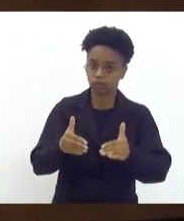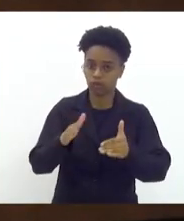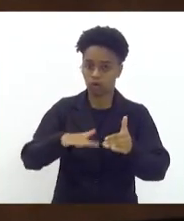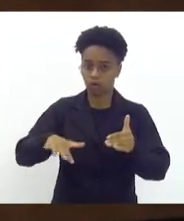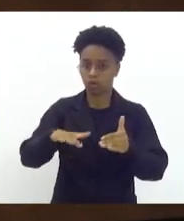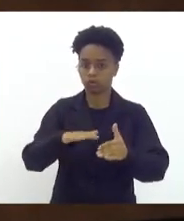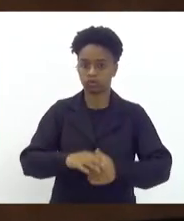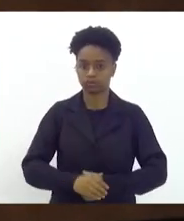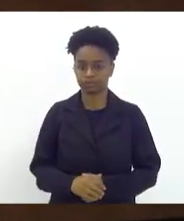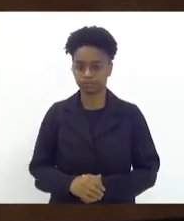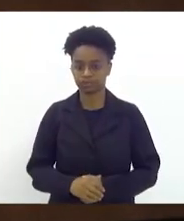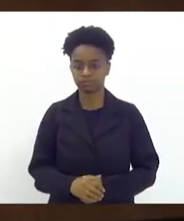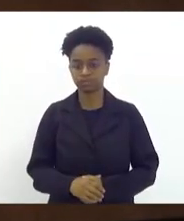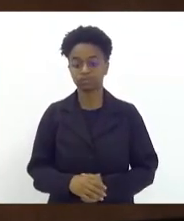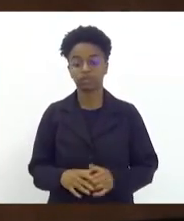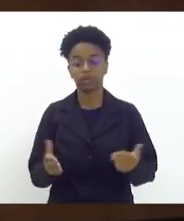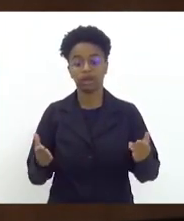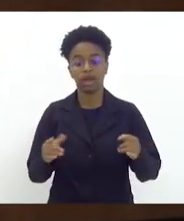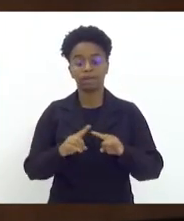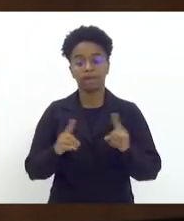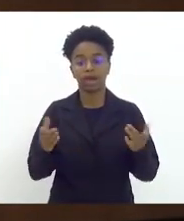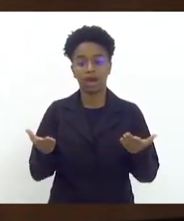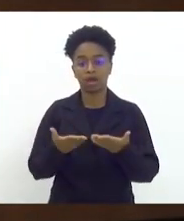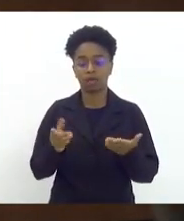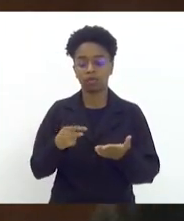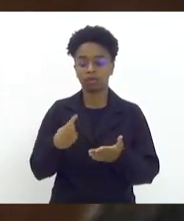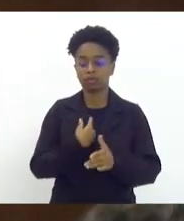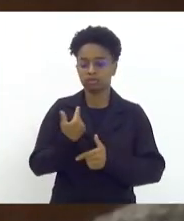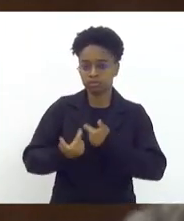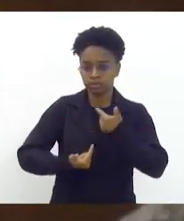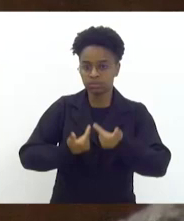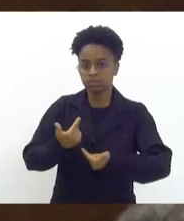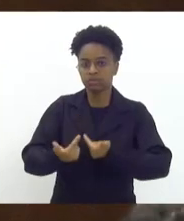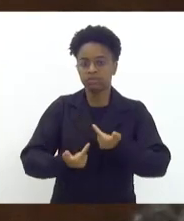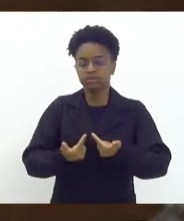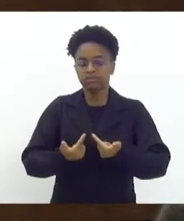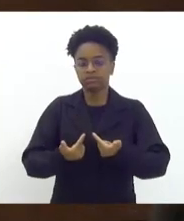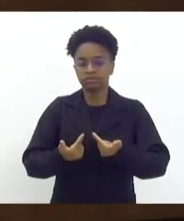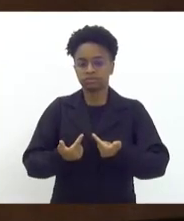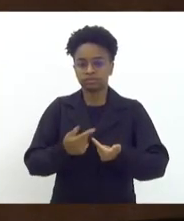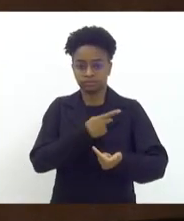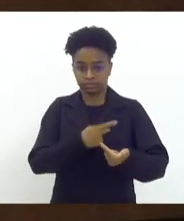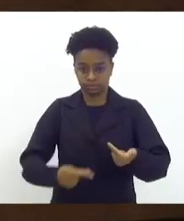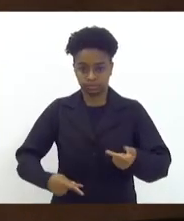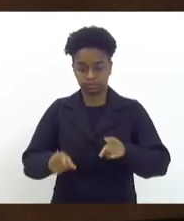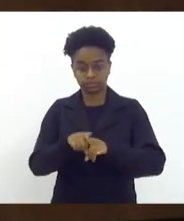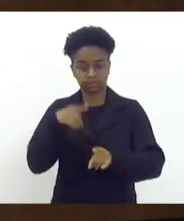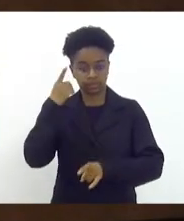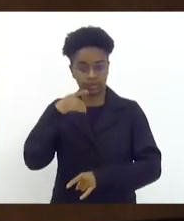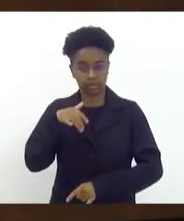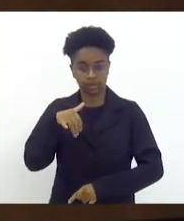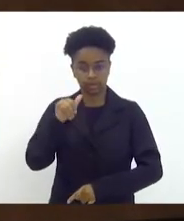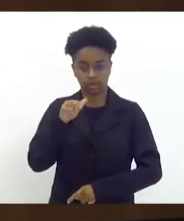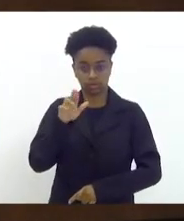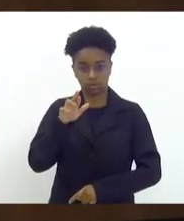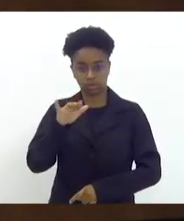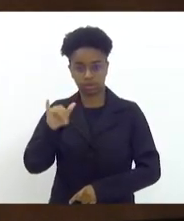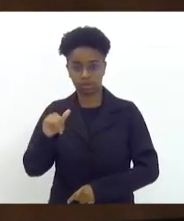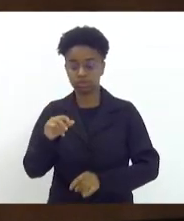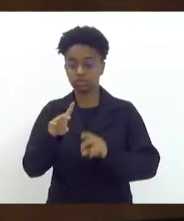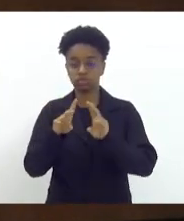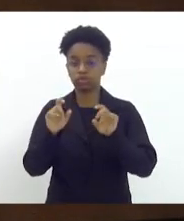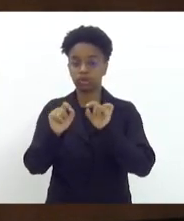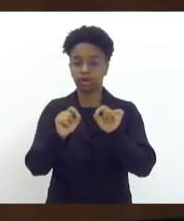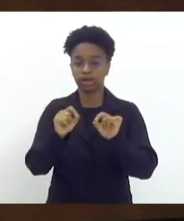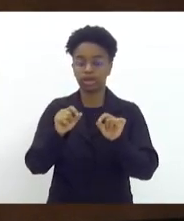caso E Agora Nós estamos lutando senhora Presidente Deputado Yuri a questão da grana para o